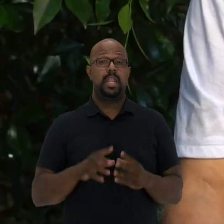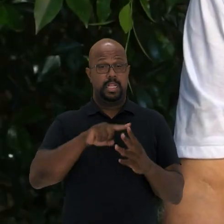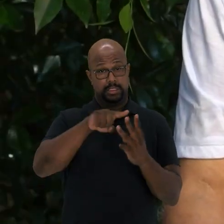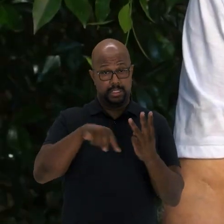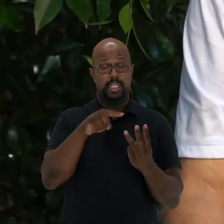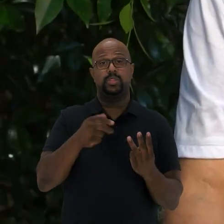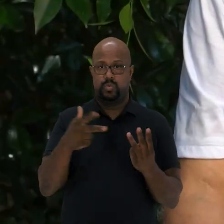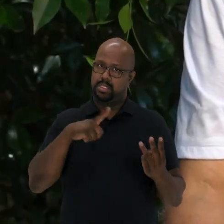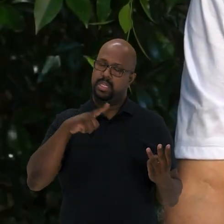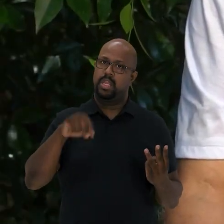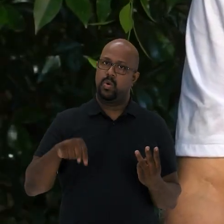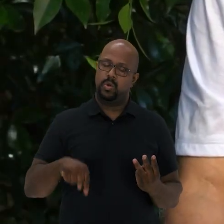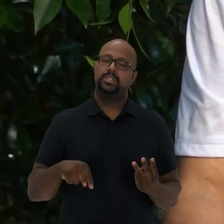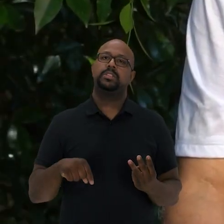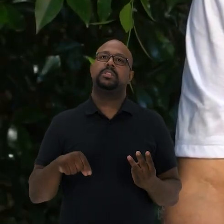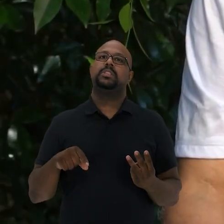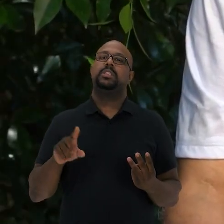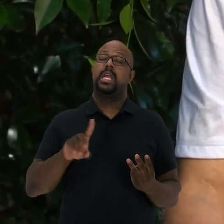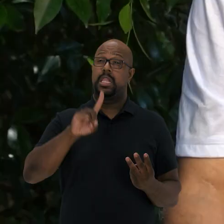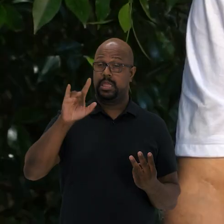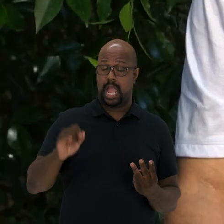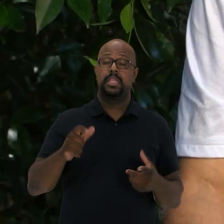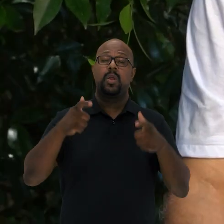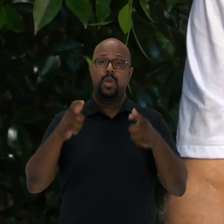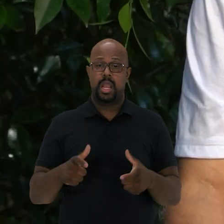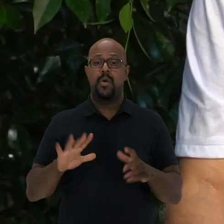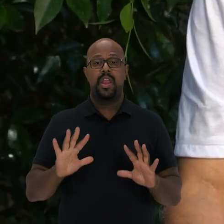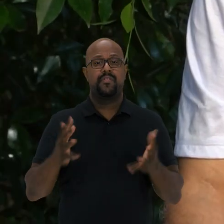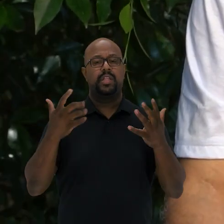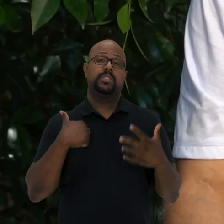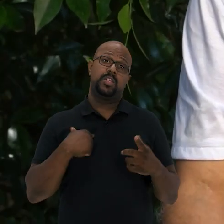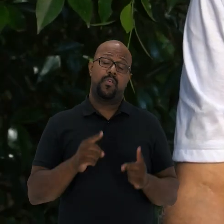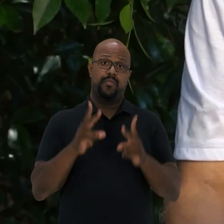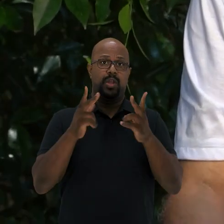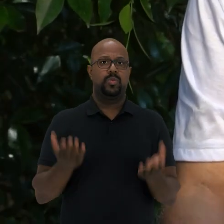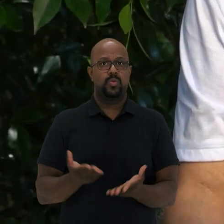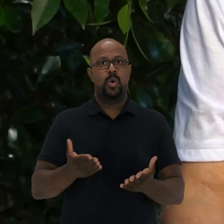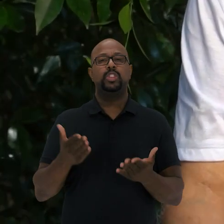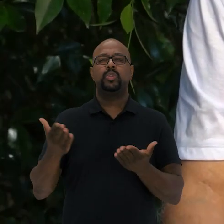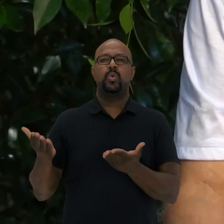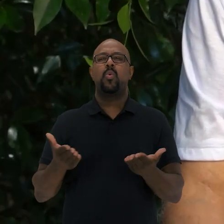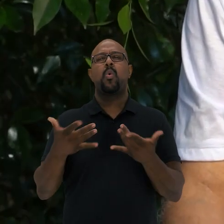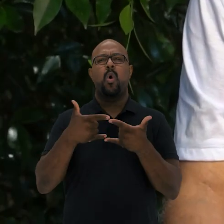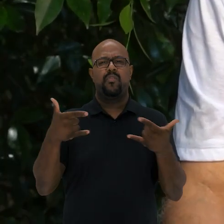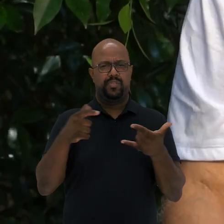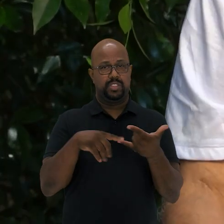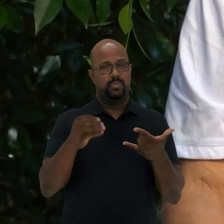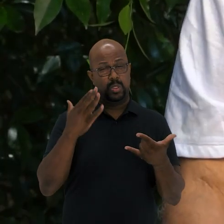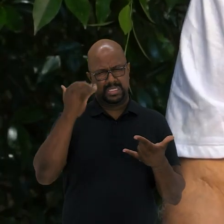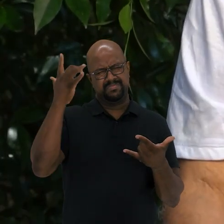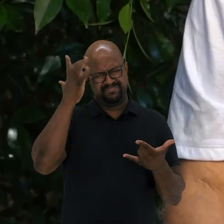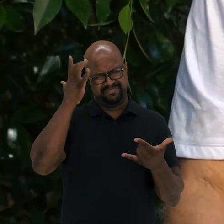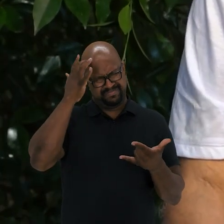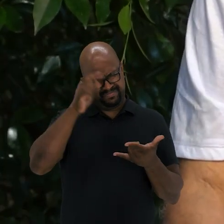As três coisas que tem aqui hoje é a data, o local e o evento. Eu vendo hoje um convite aí